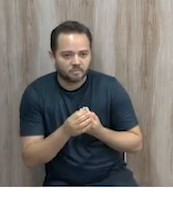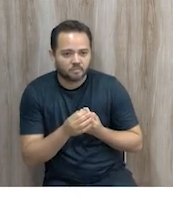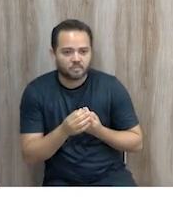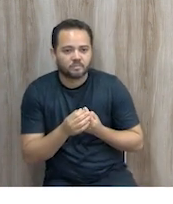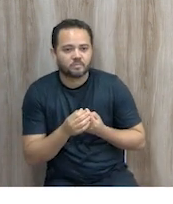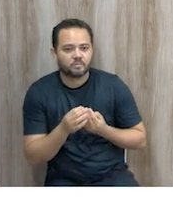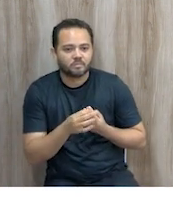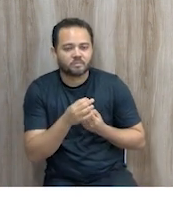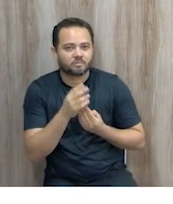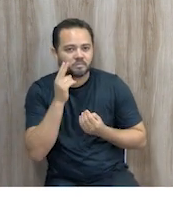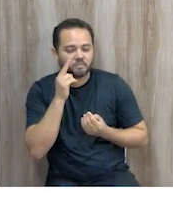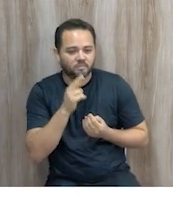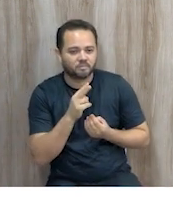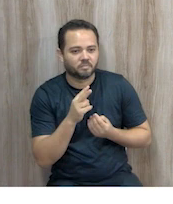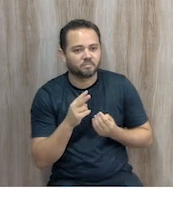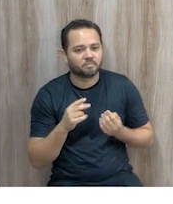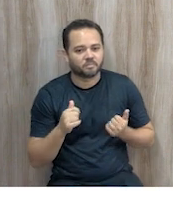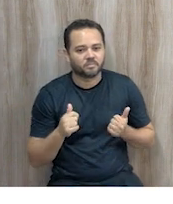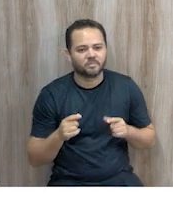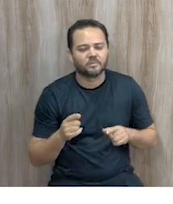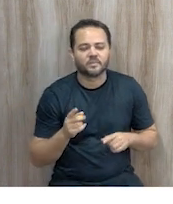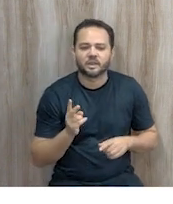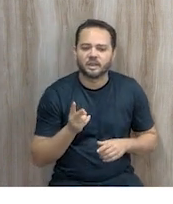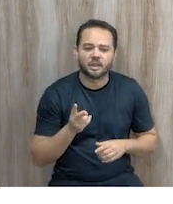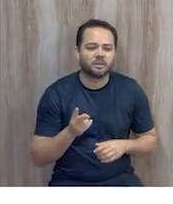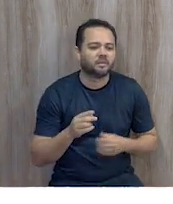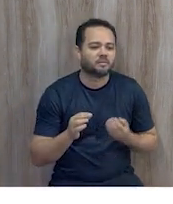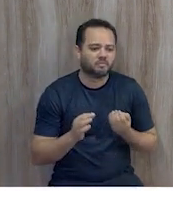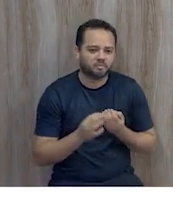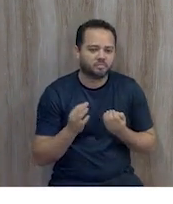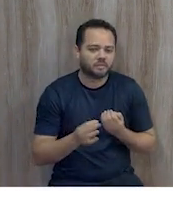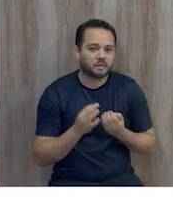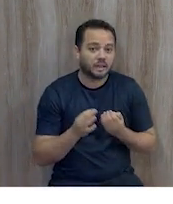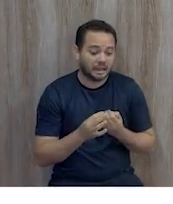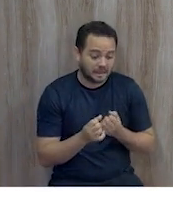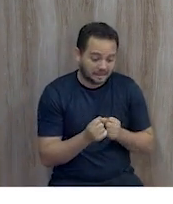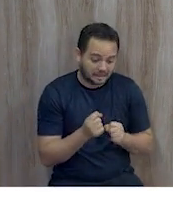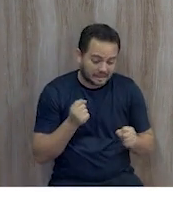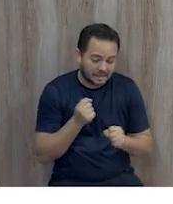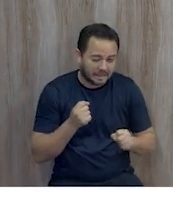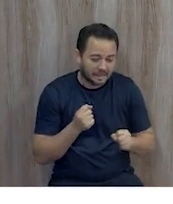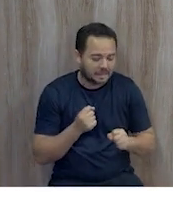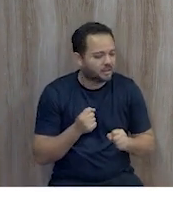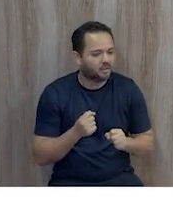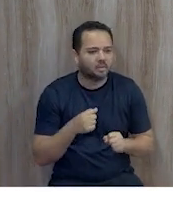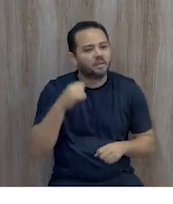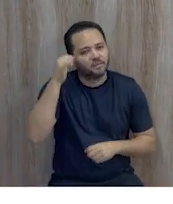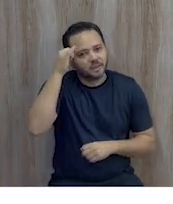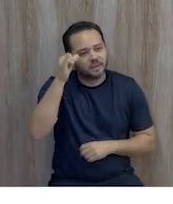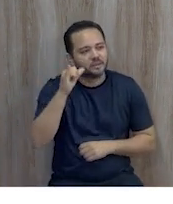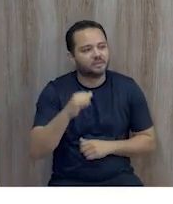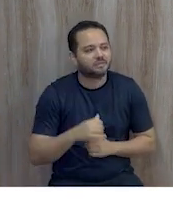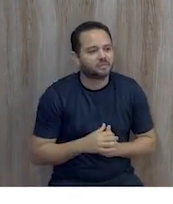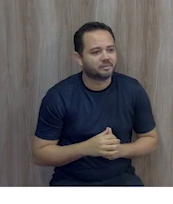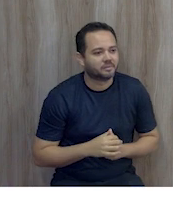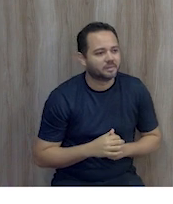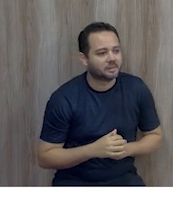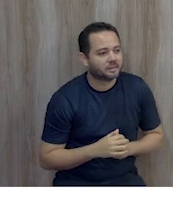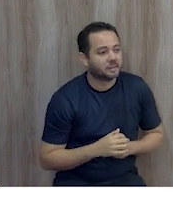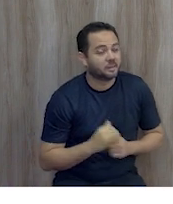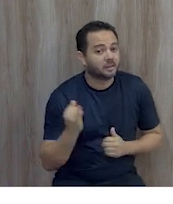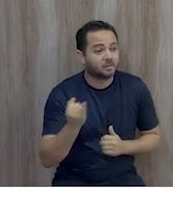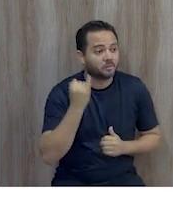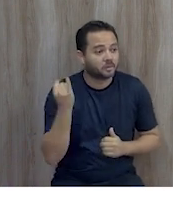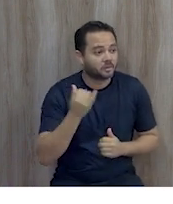e as suturas, tá? Lembrando sempre da sutura sem tensão. E aí, um ponto muito importante da gente